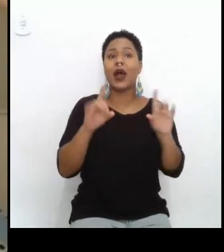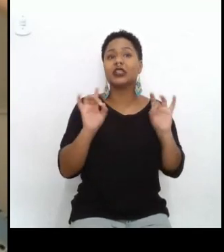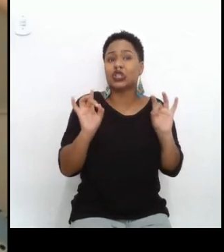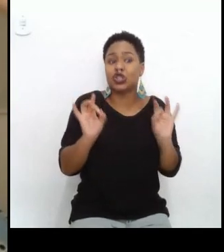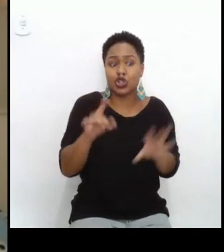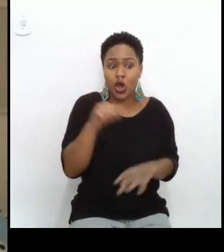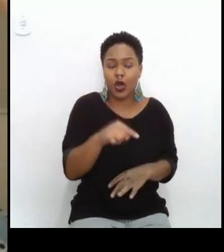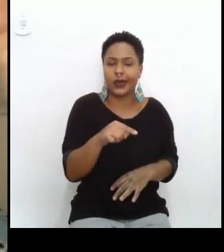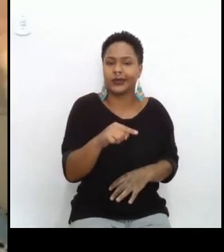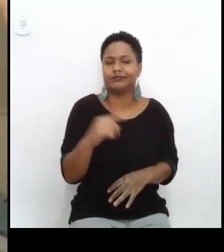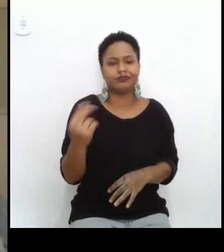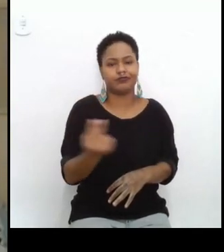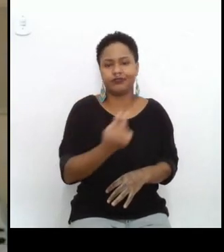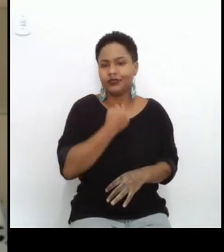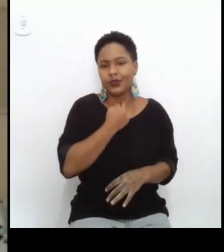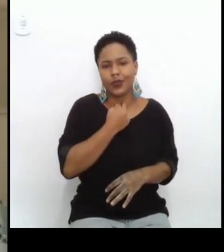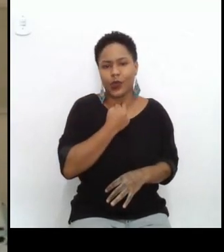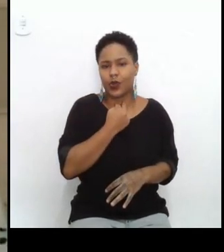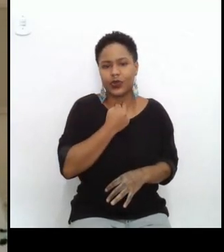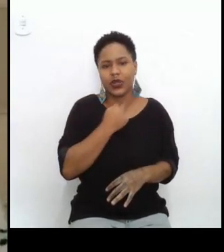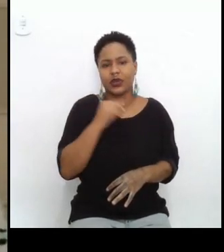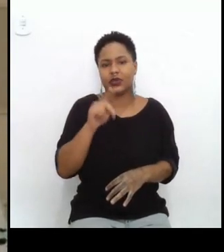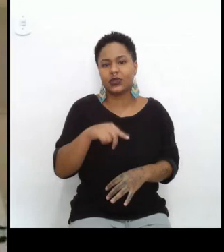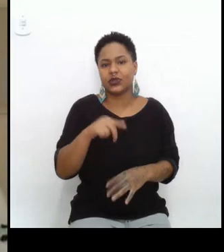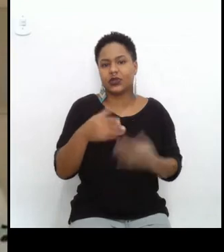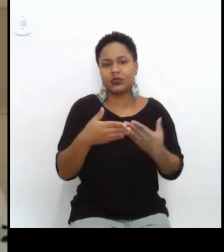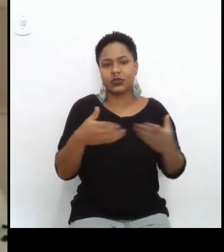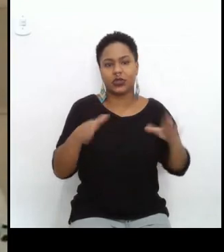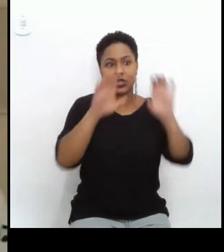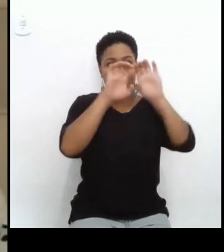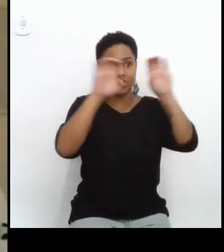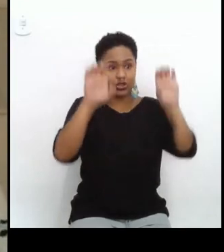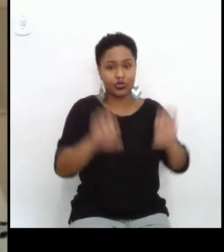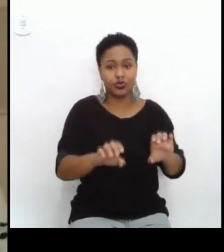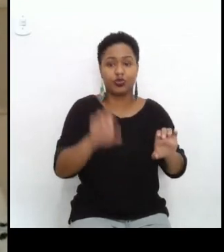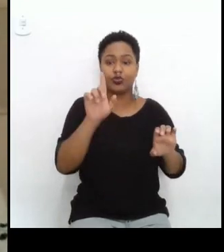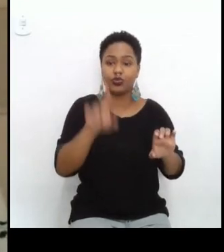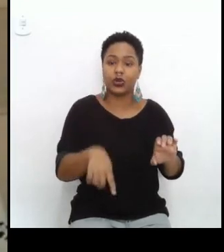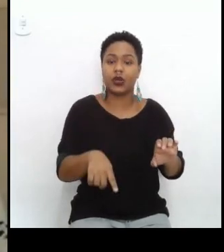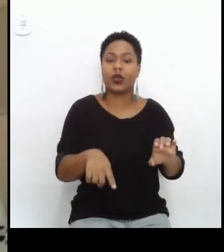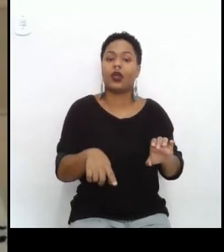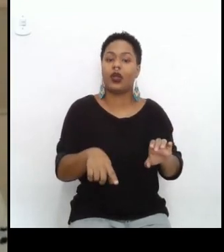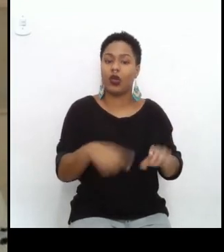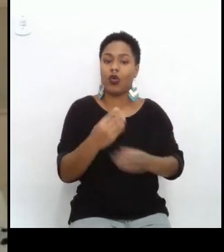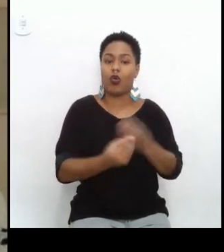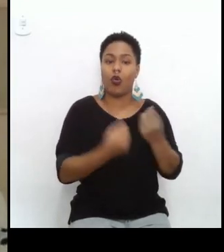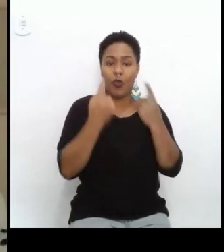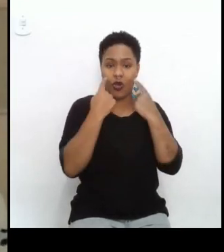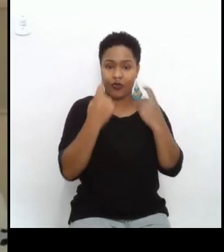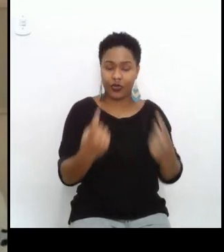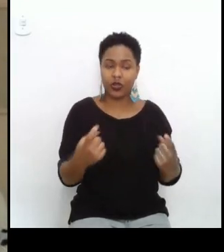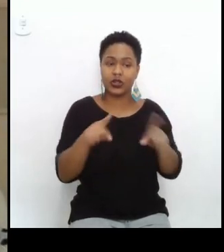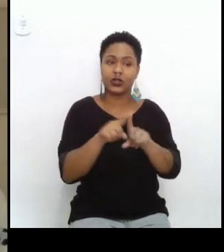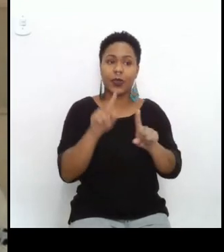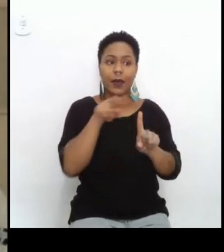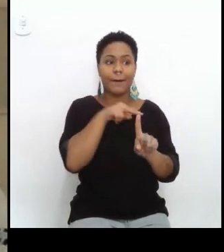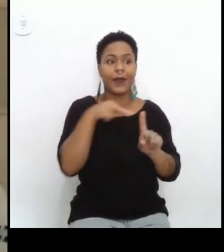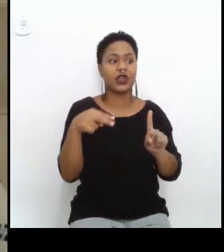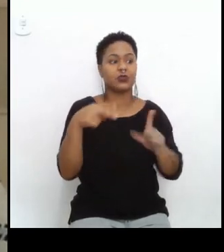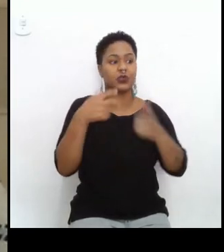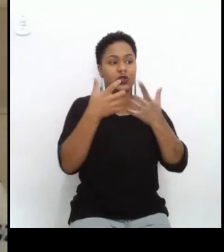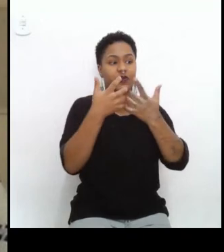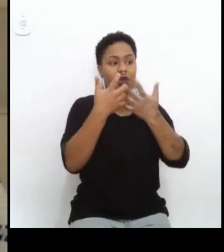dar conta da dimensão estrutural que são que são essas violências inclusive uma perspectiva interseccional